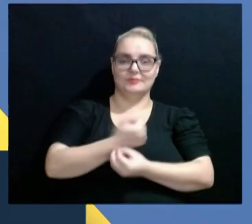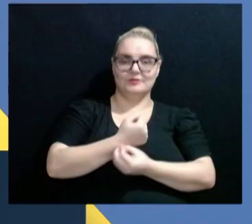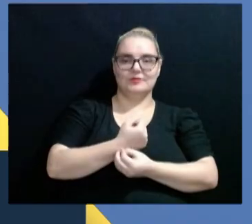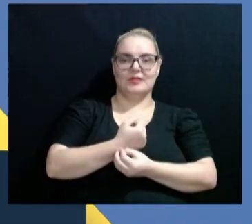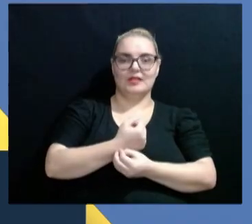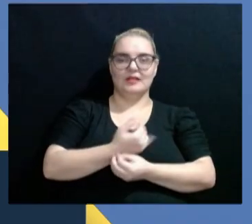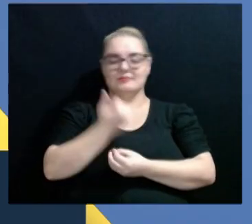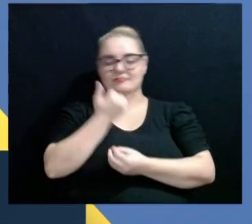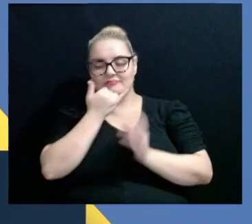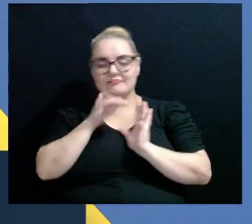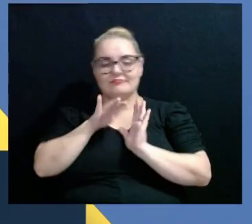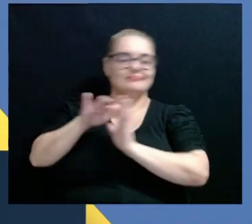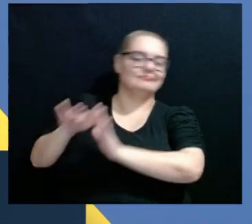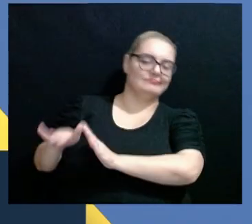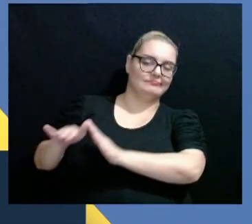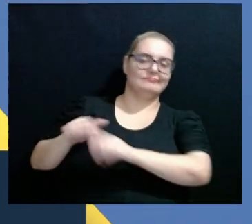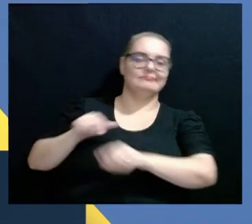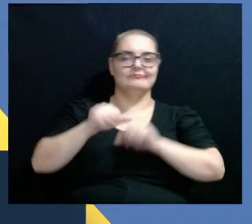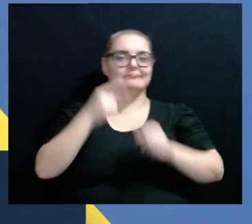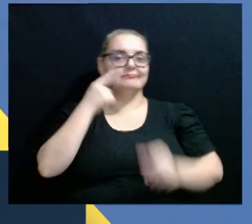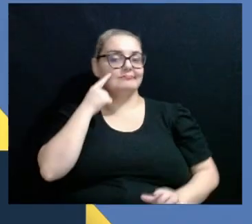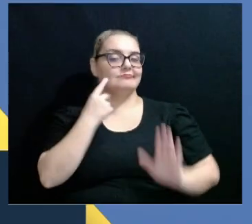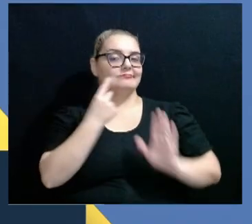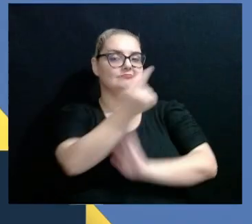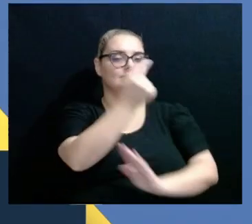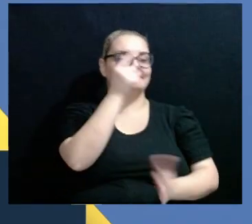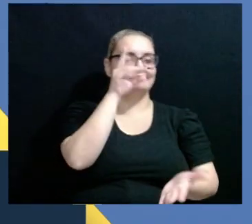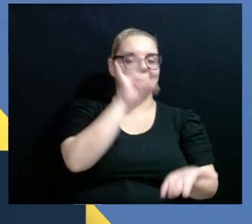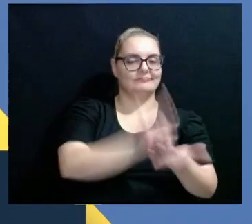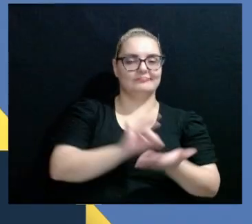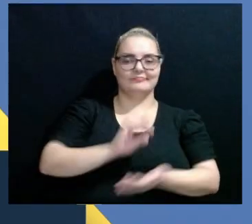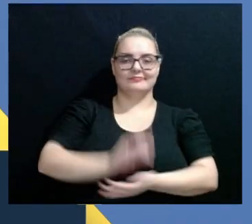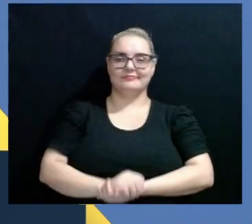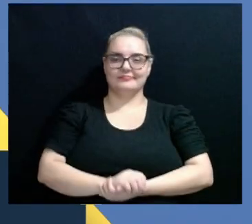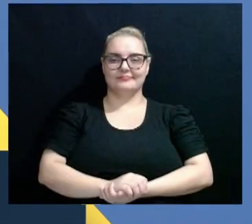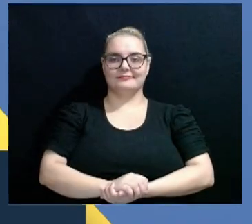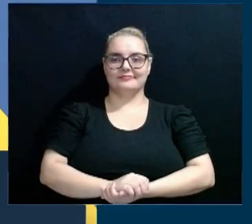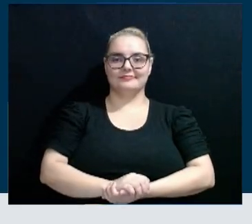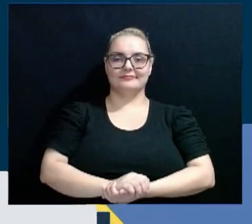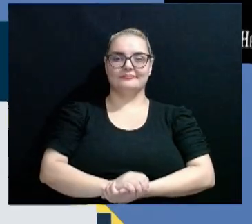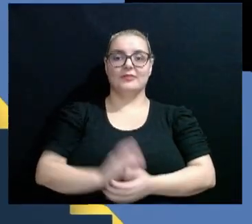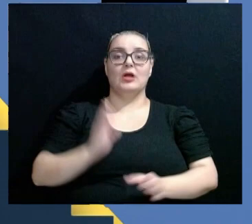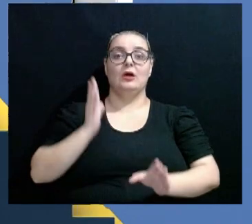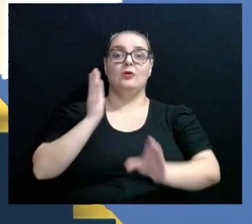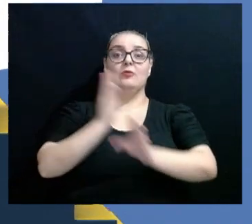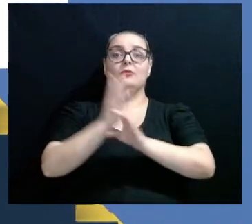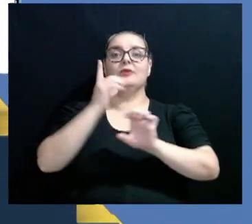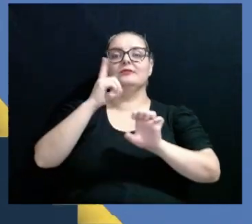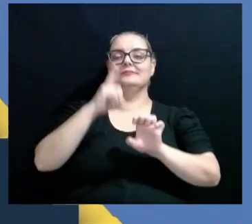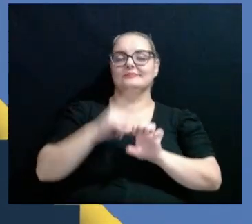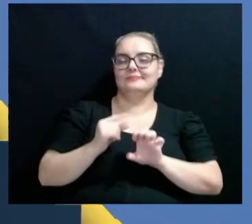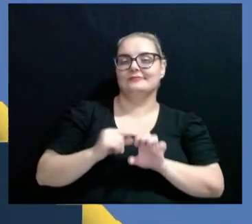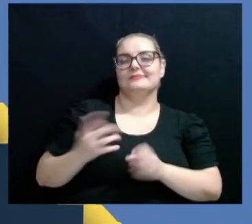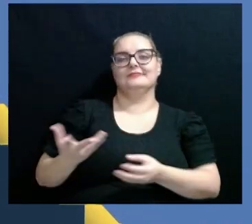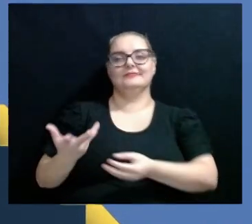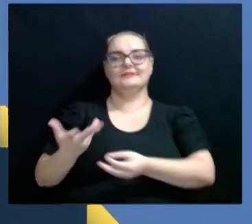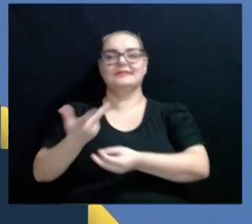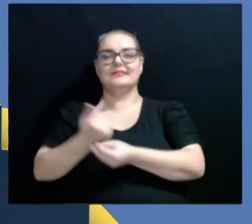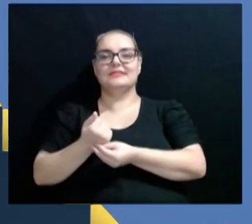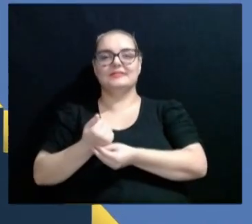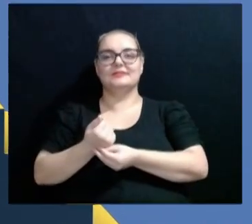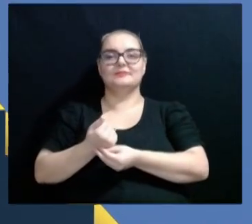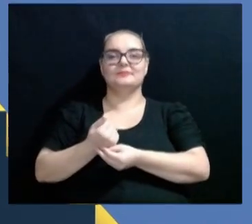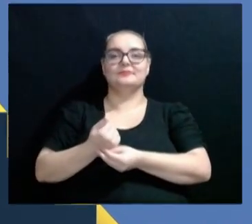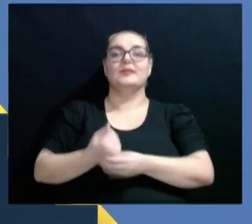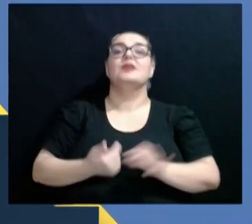e abandonar as desculpas para transformar ideias em realidade. O encontro do empreendedorismo e